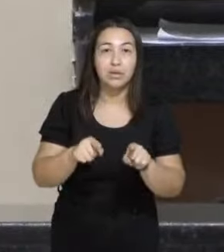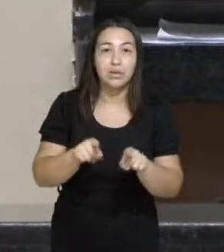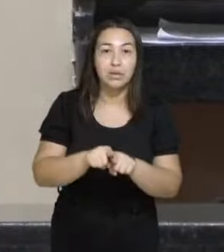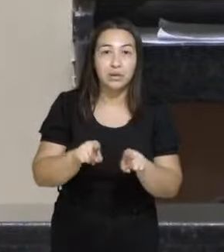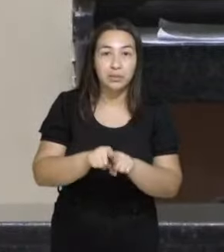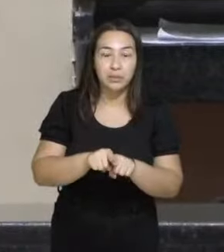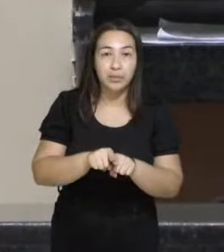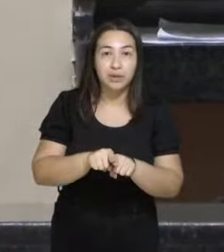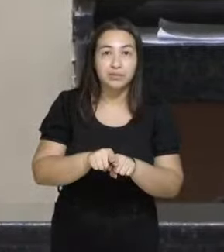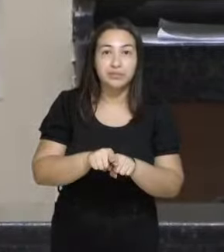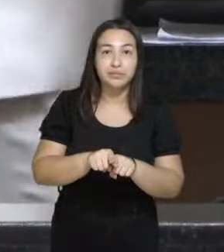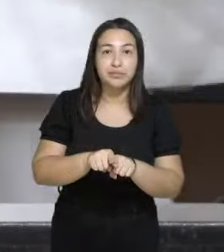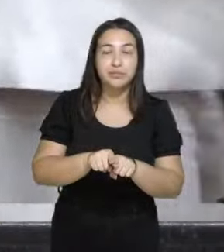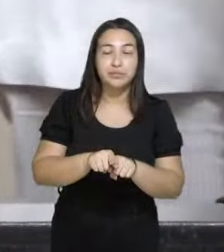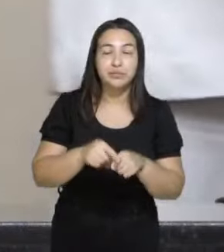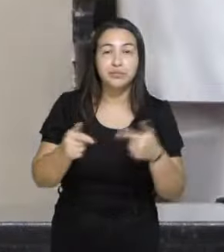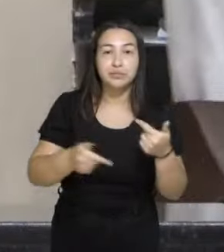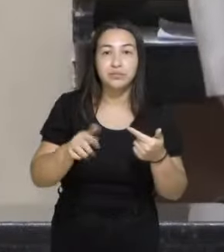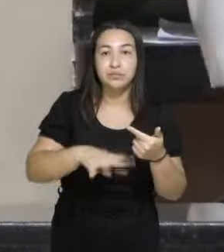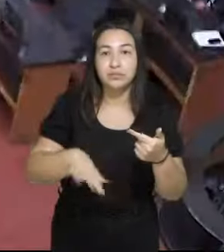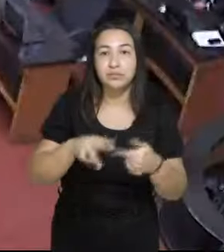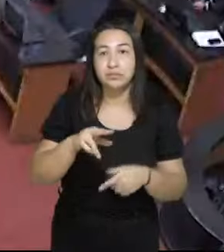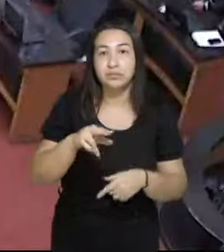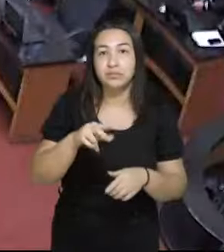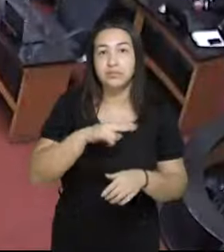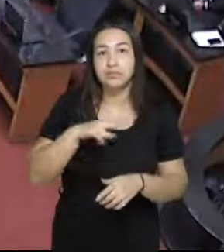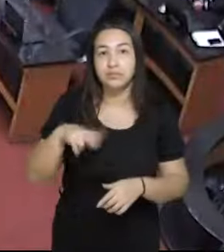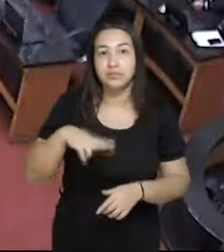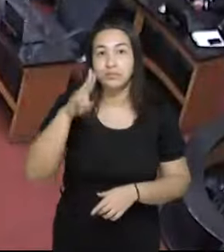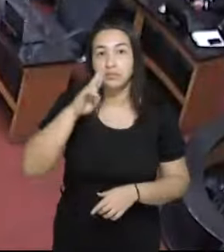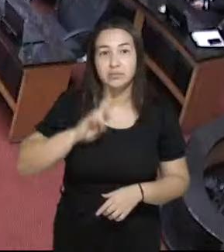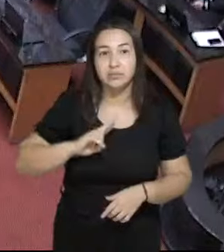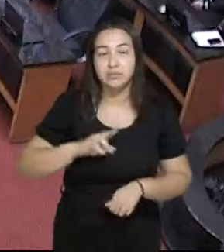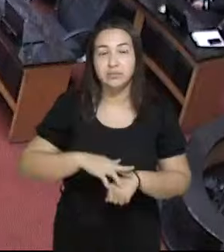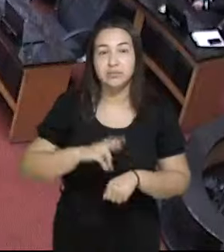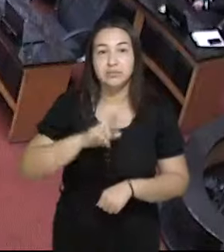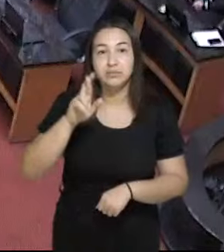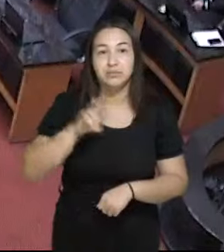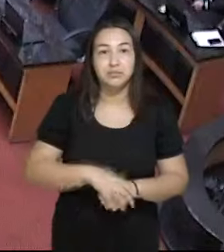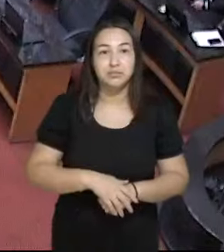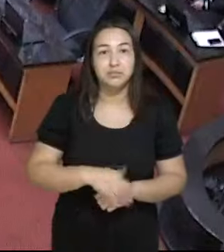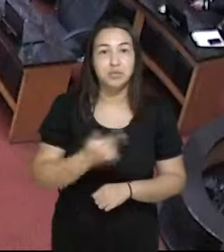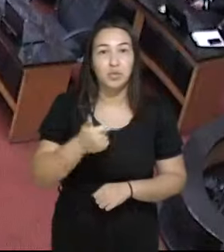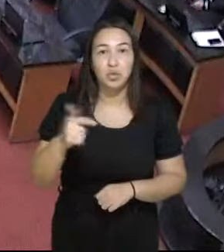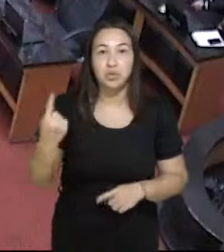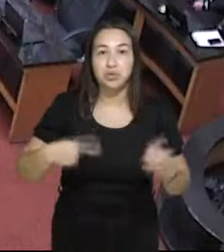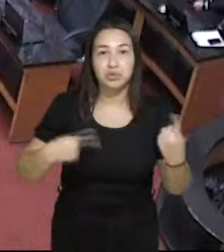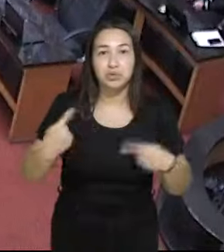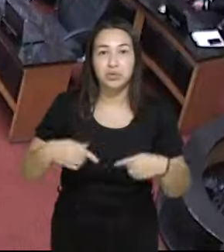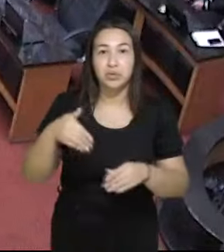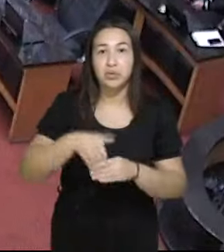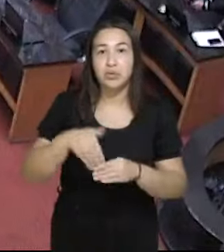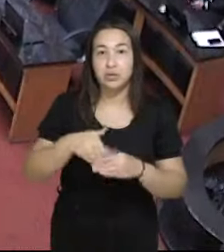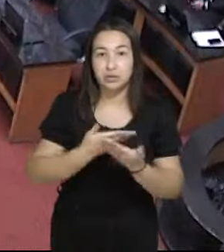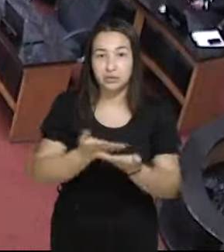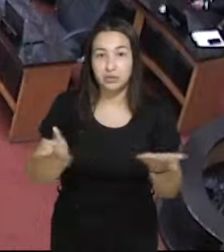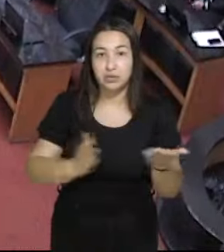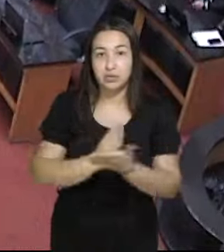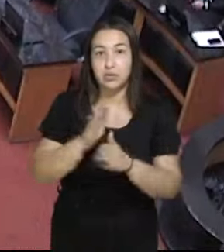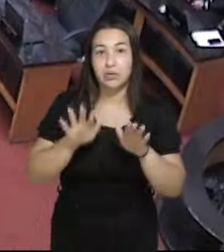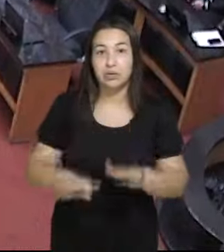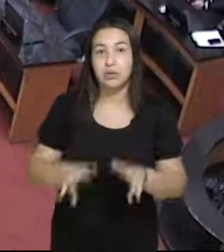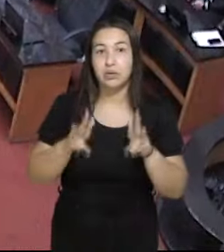Serviço Público, Relatoria, deputado Ivan Nats, em discussão. Não havendo quem queira discutir em votação, deputados que aprovam,